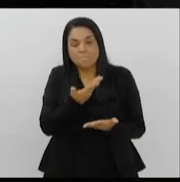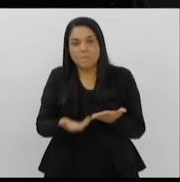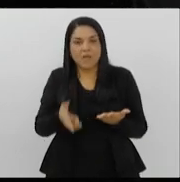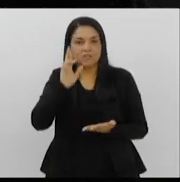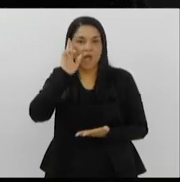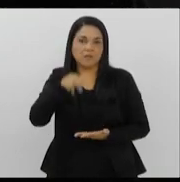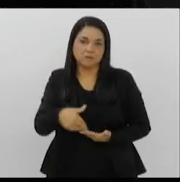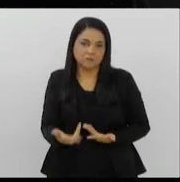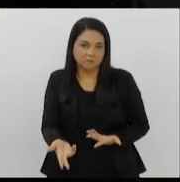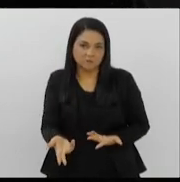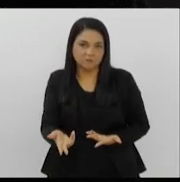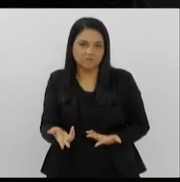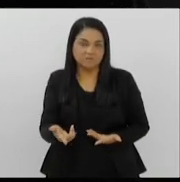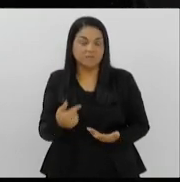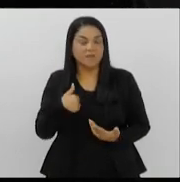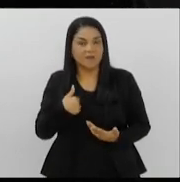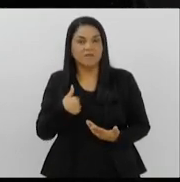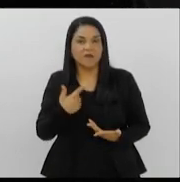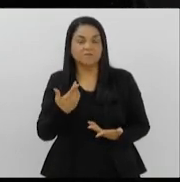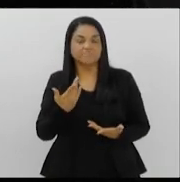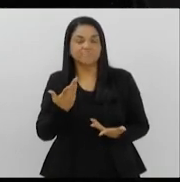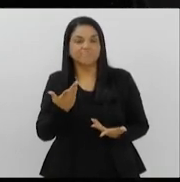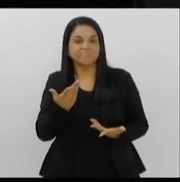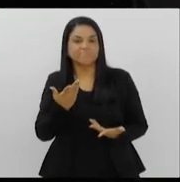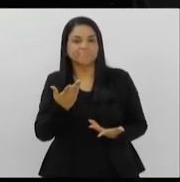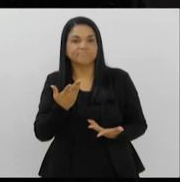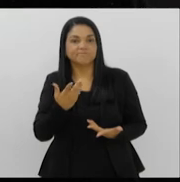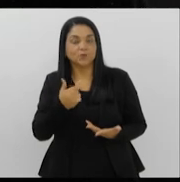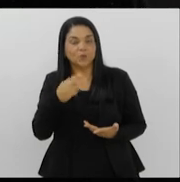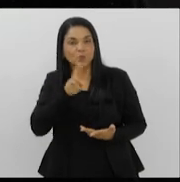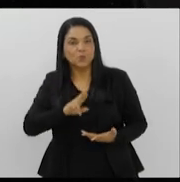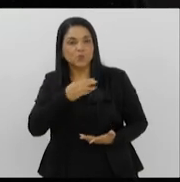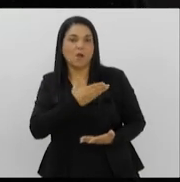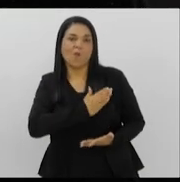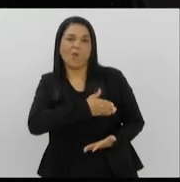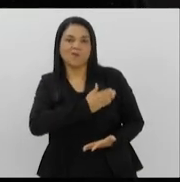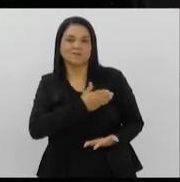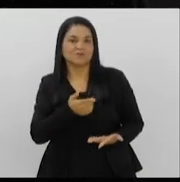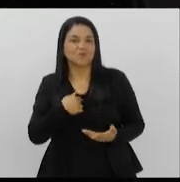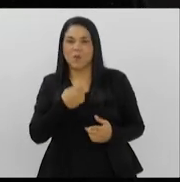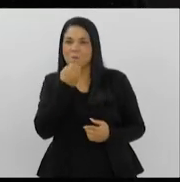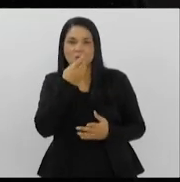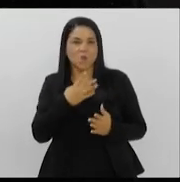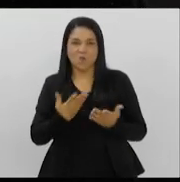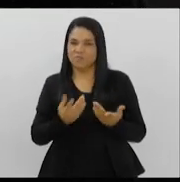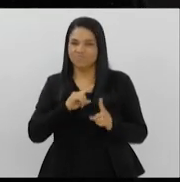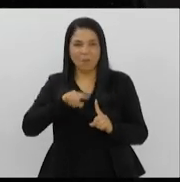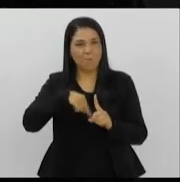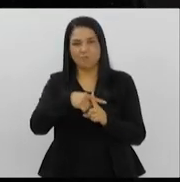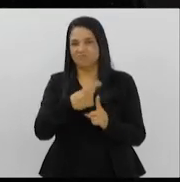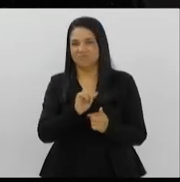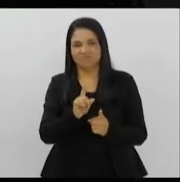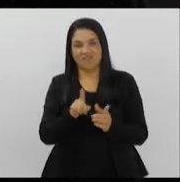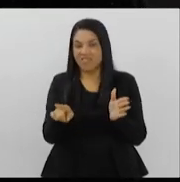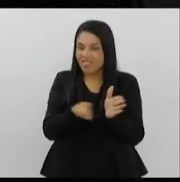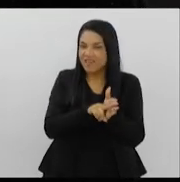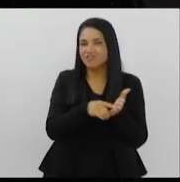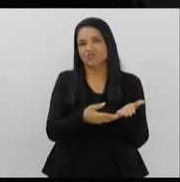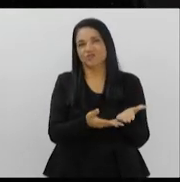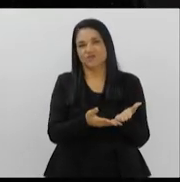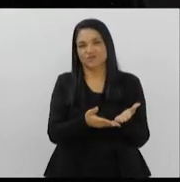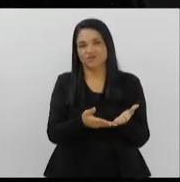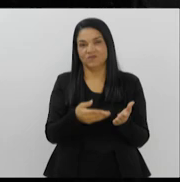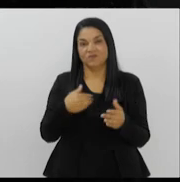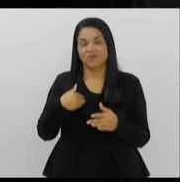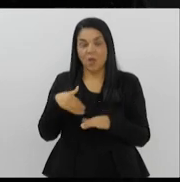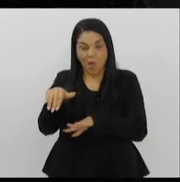com o coração. E isso não é positivo. E quando a gente vai à rua, a gente